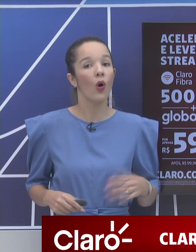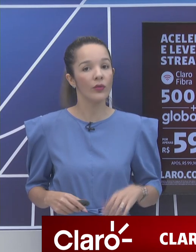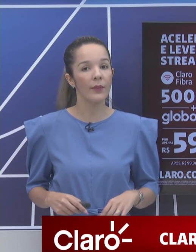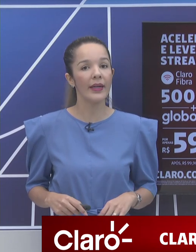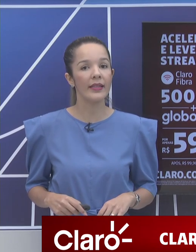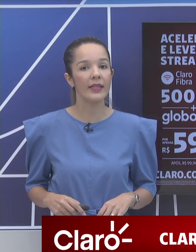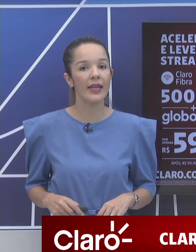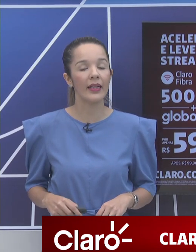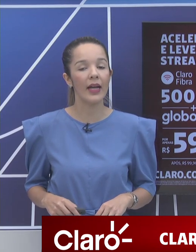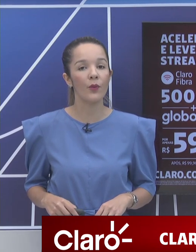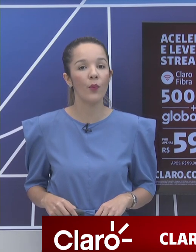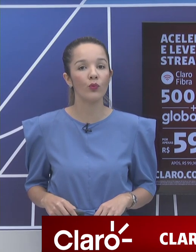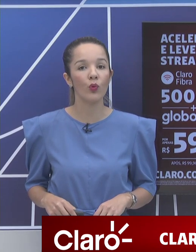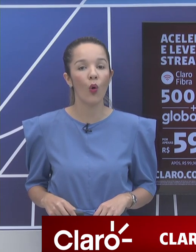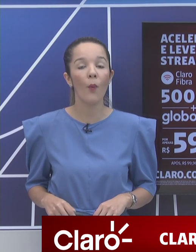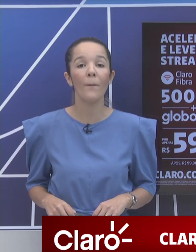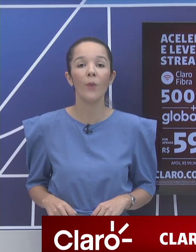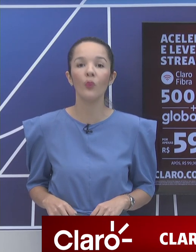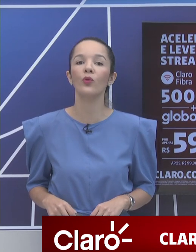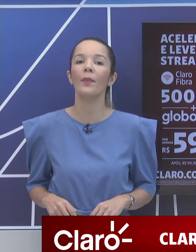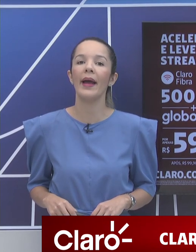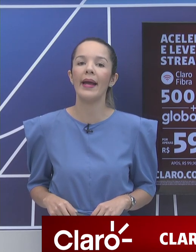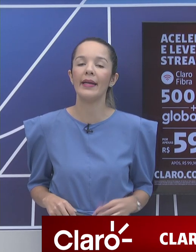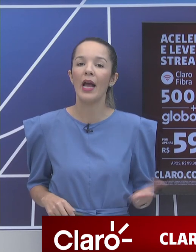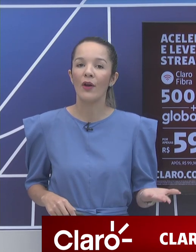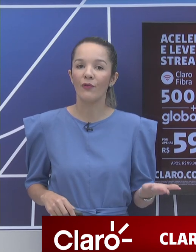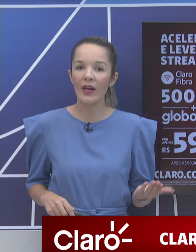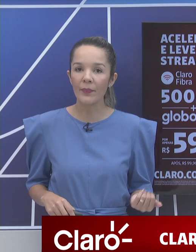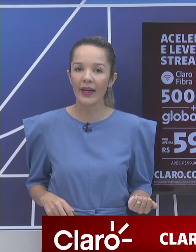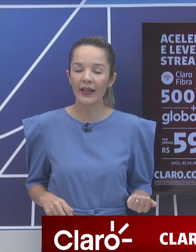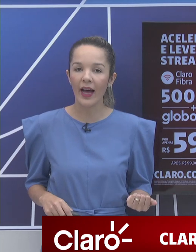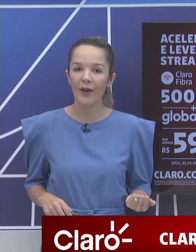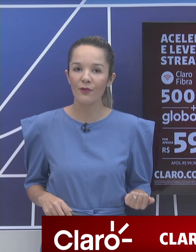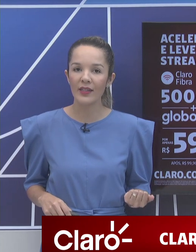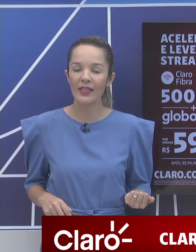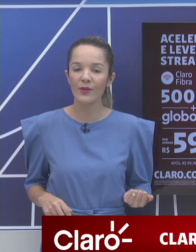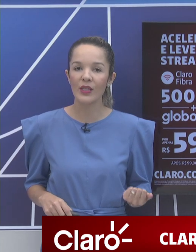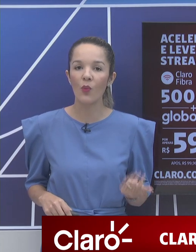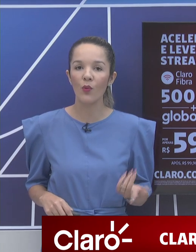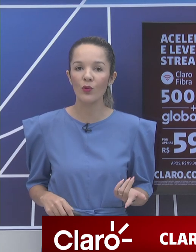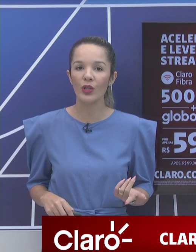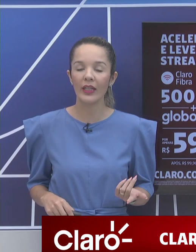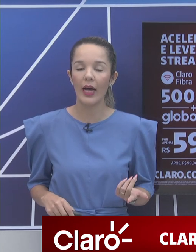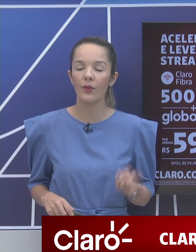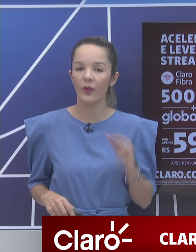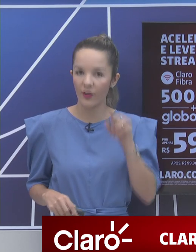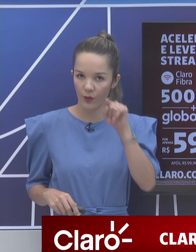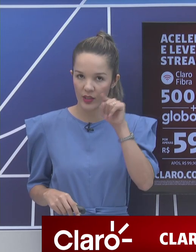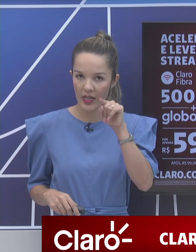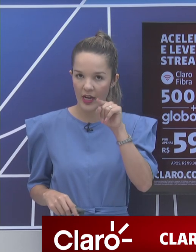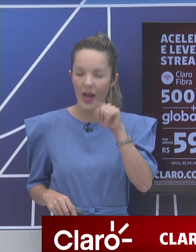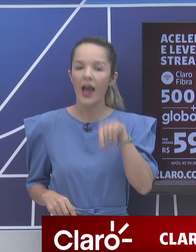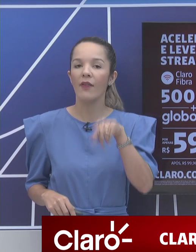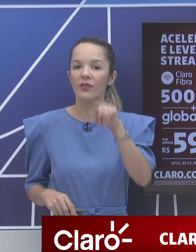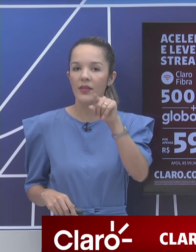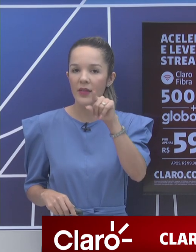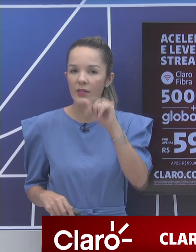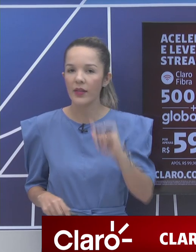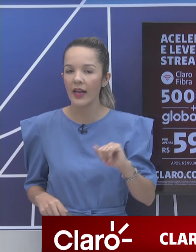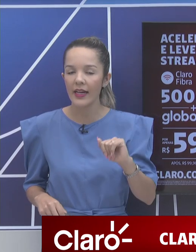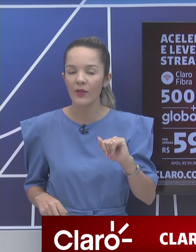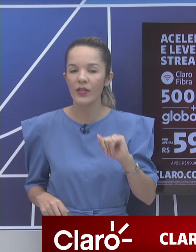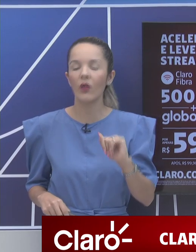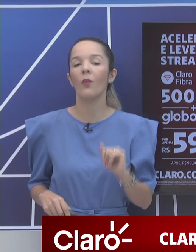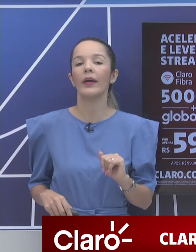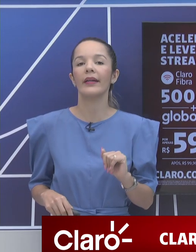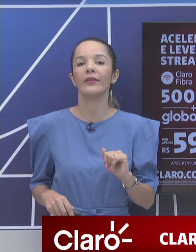0800-720-1234 ou também acessar claro.com.br. Vem para Claro fazer o seu multiclaro porque você, é você mesmo que